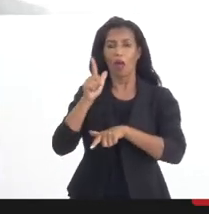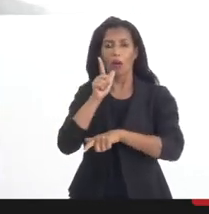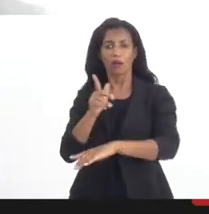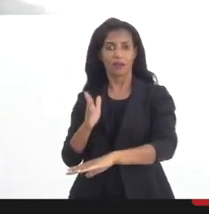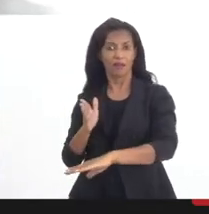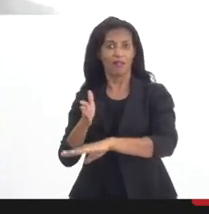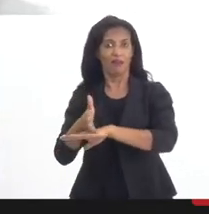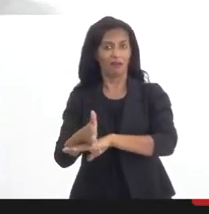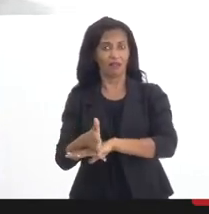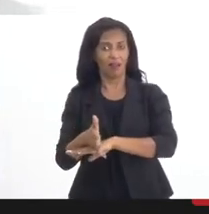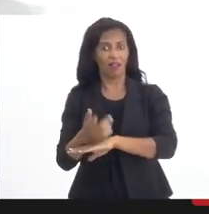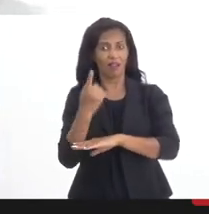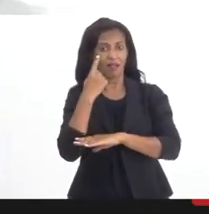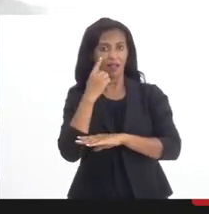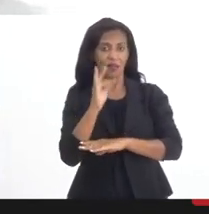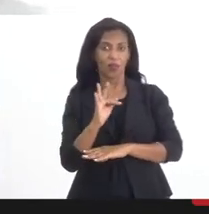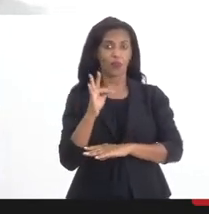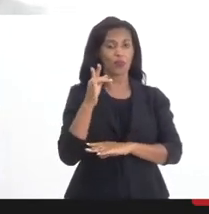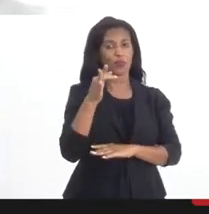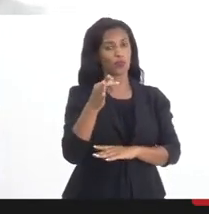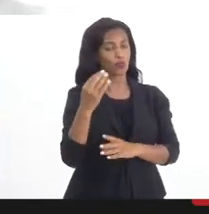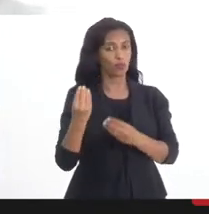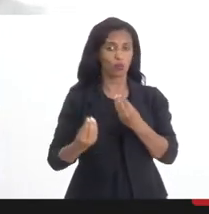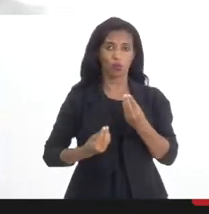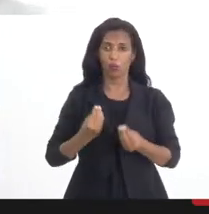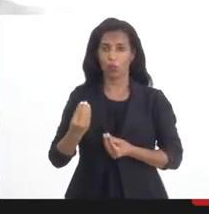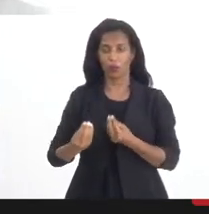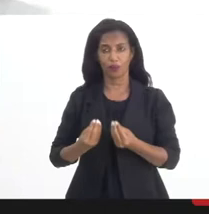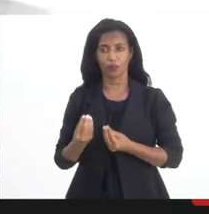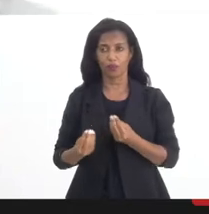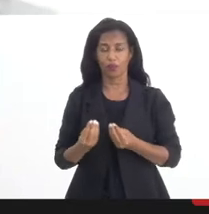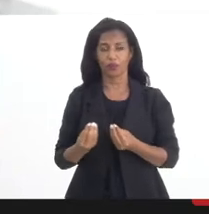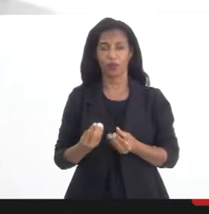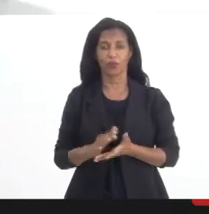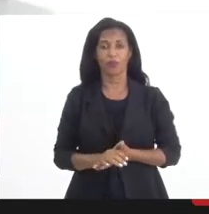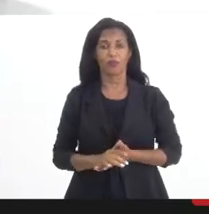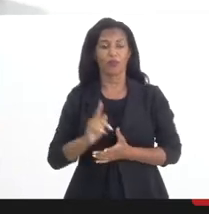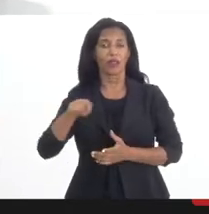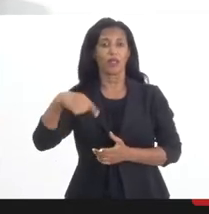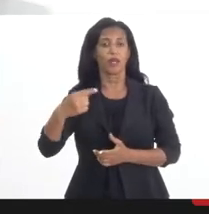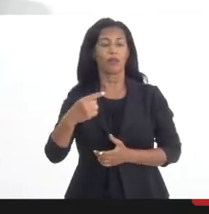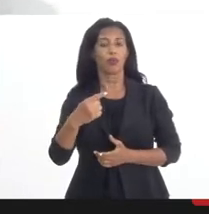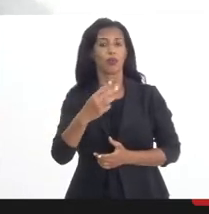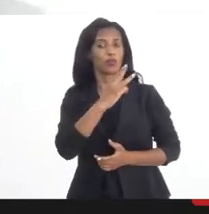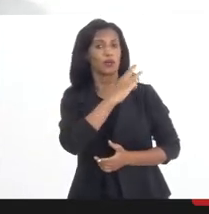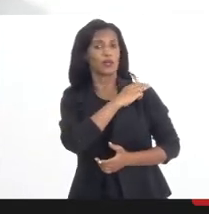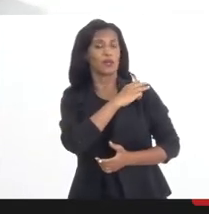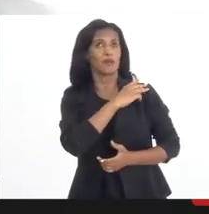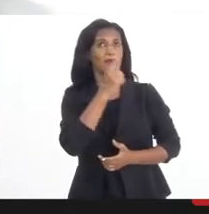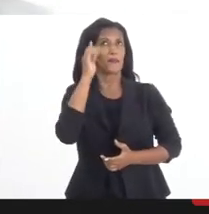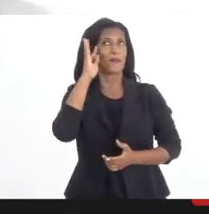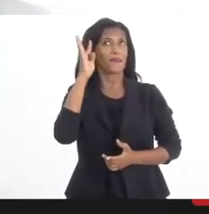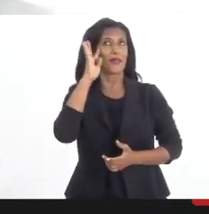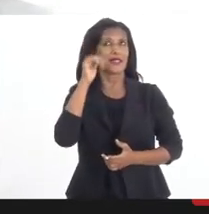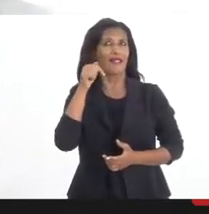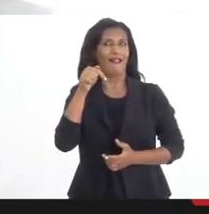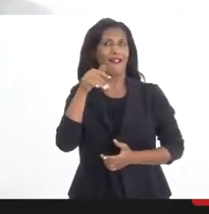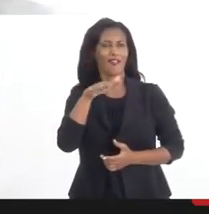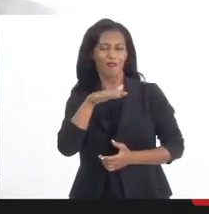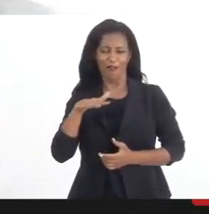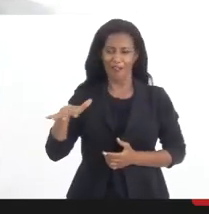e ver o futuro como... Eu pulo depois do ensino médio, eu vou para uma universidade na mesma região que eu